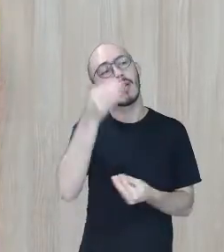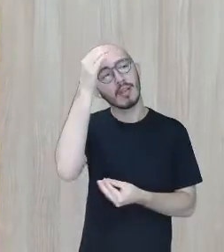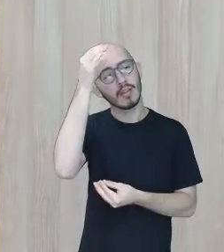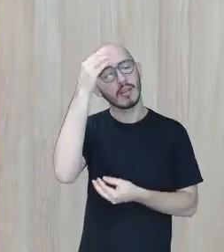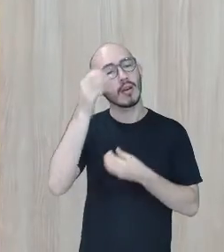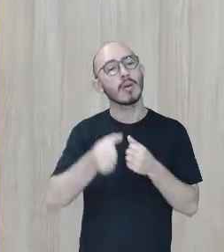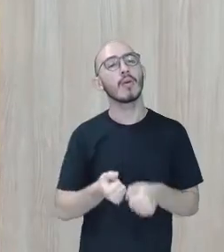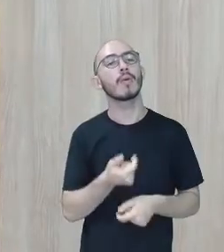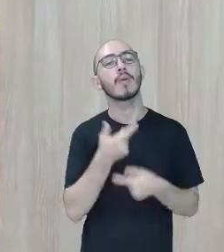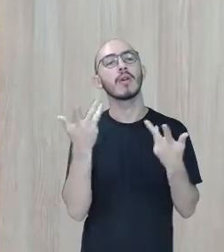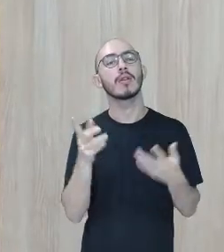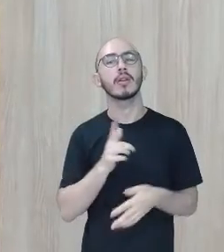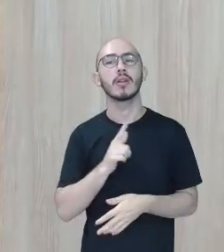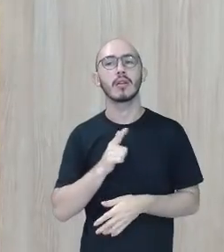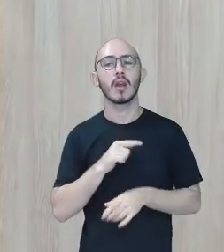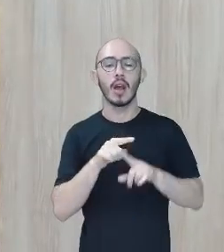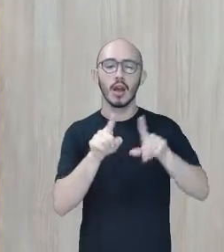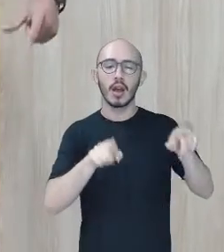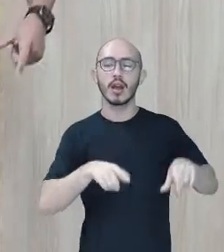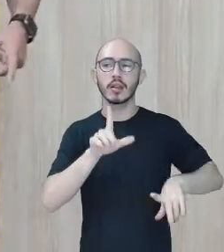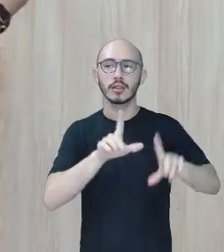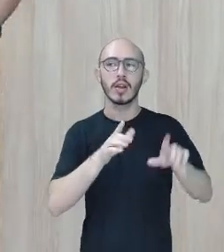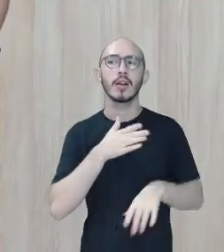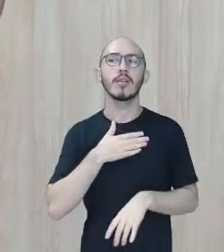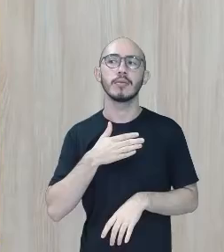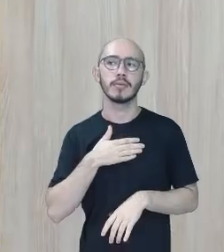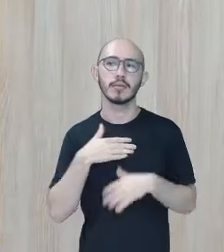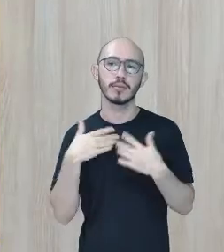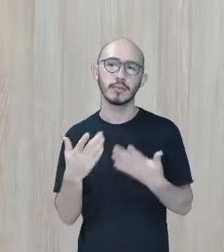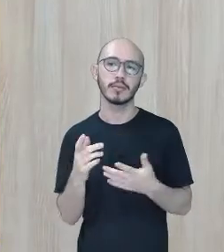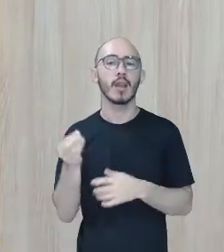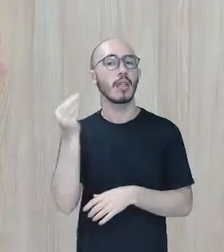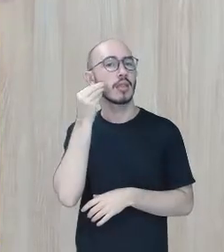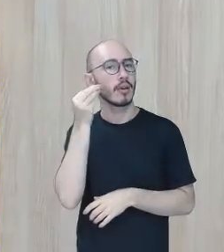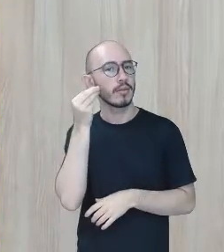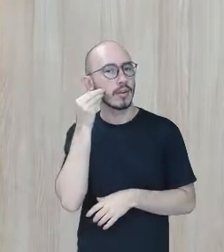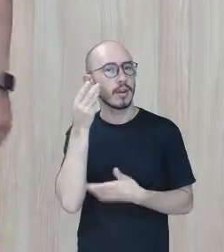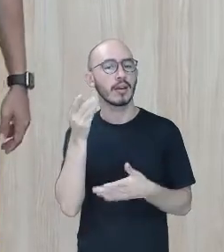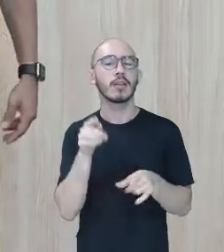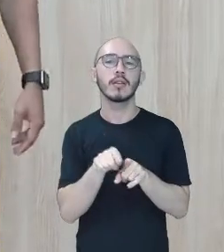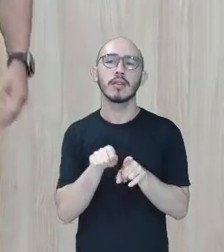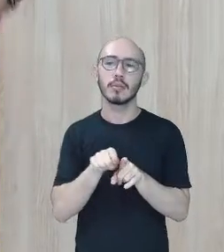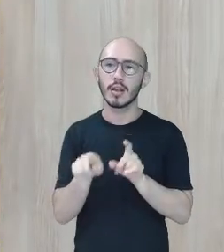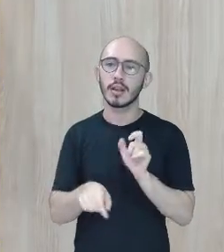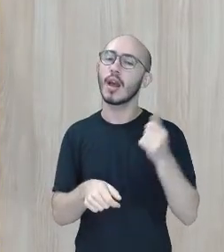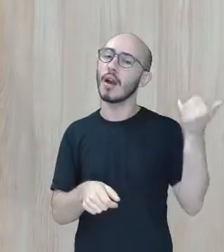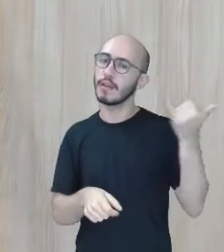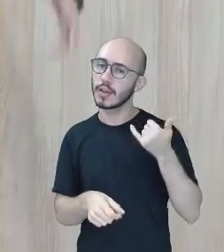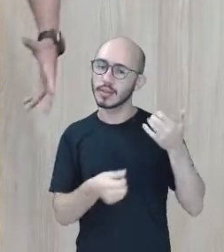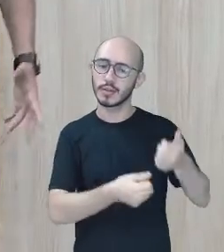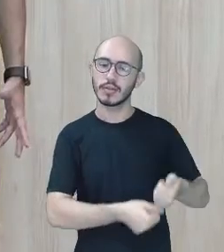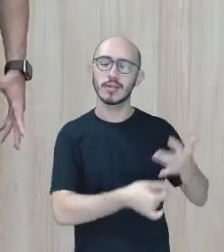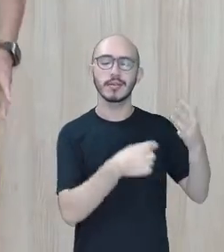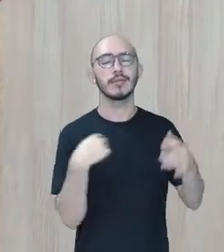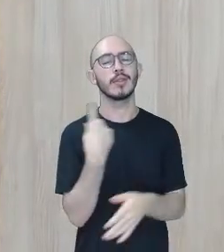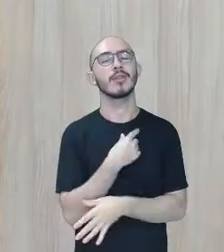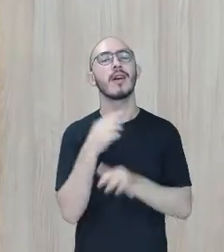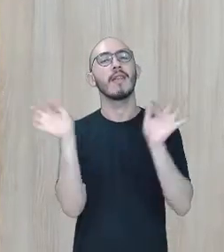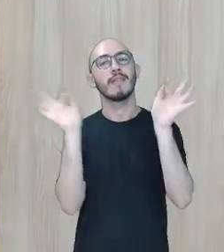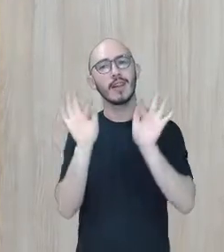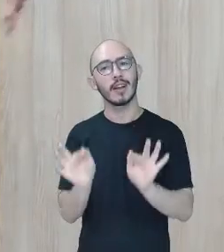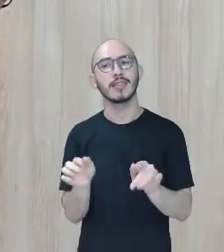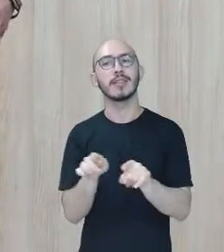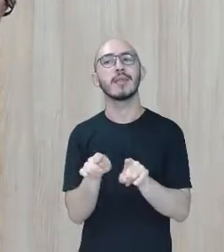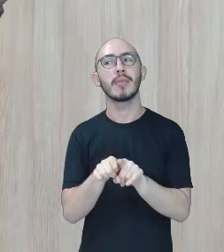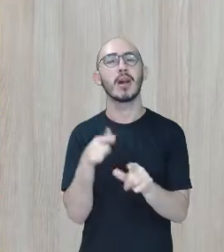Deu tanto aqui, a área da minha sala deu tanto, certo? Então tenta fazer aí e fala pra gente, que a gente vai ficar muito feliz aí vendo